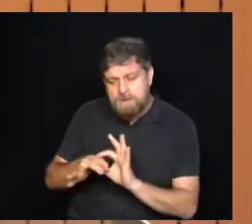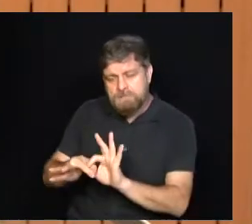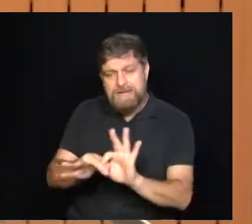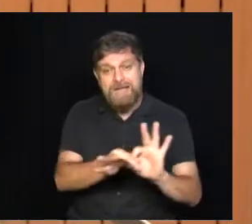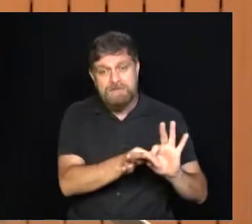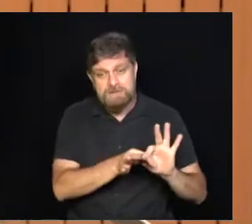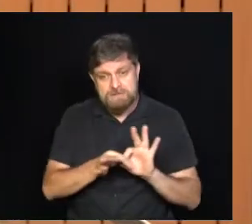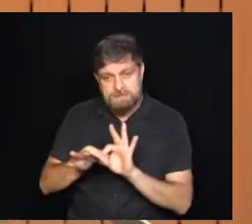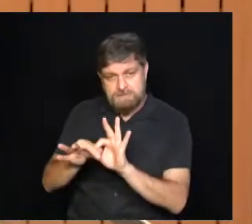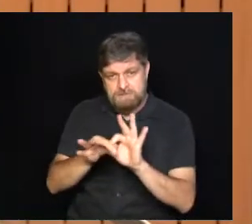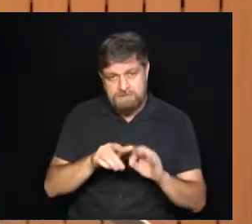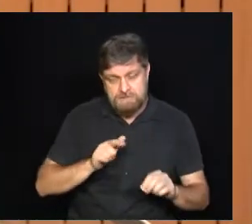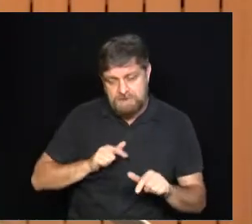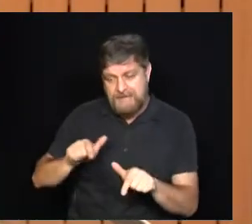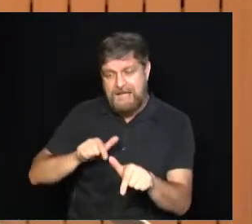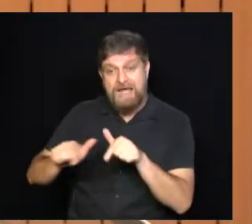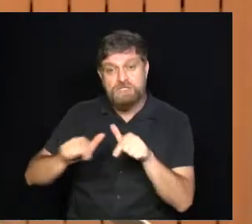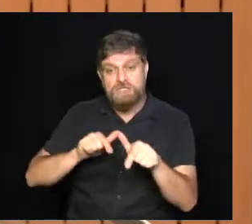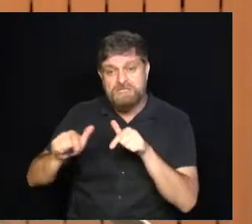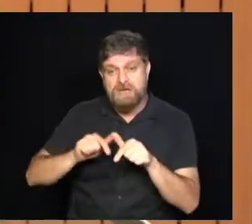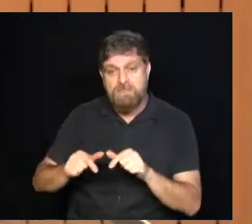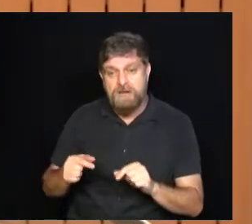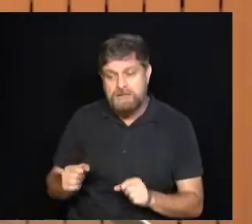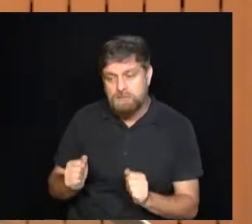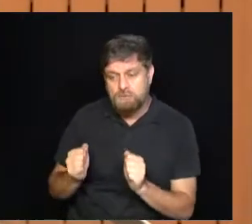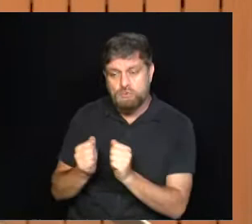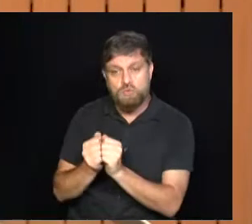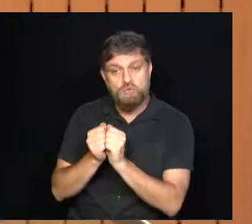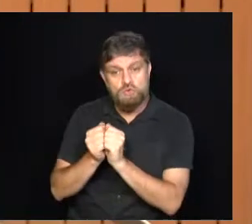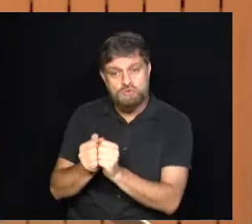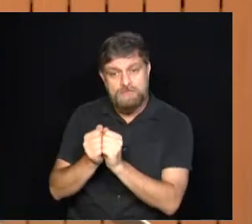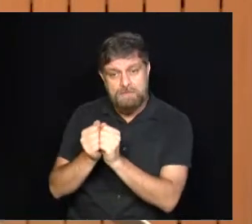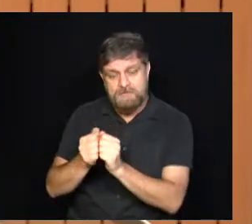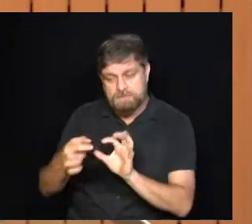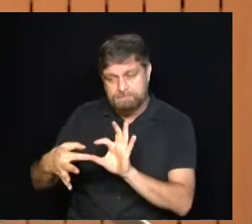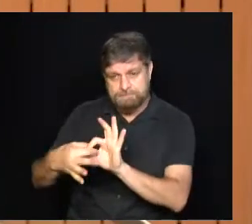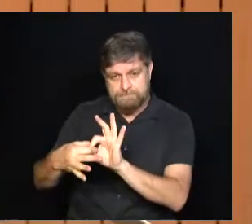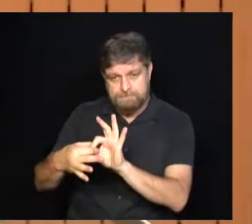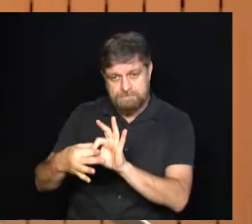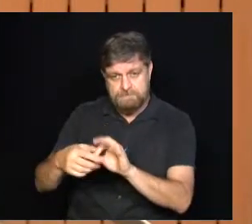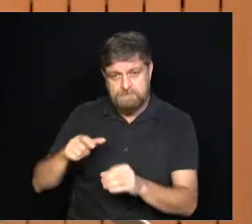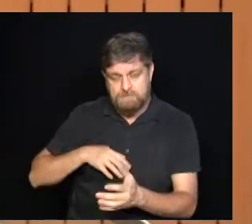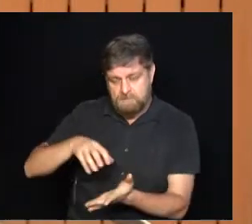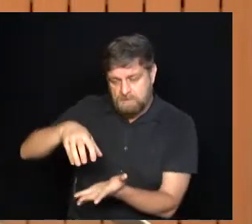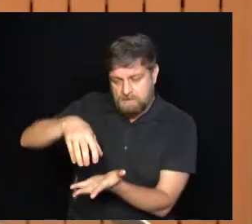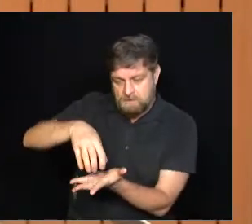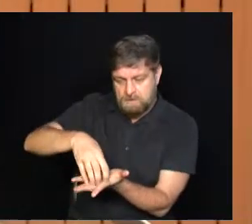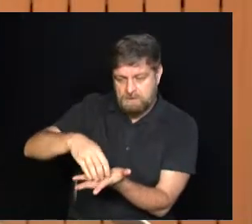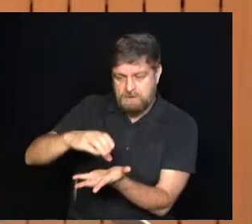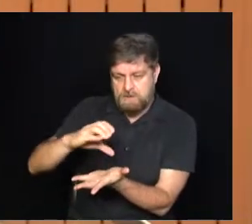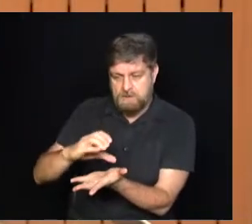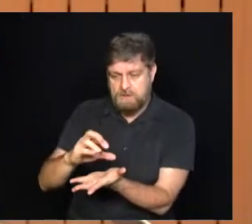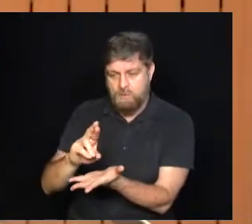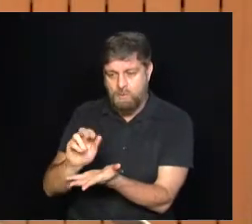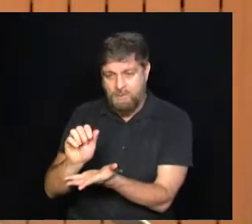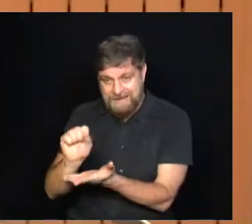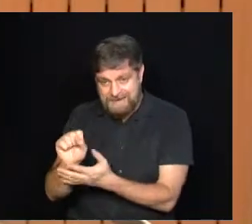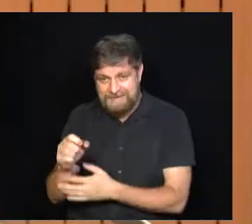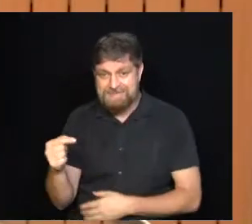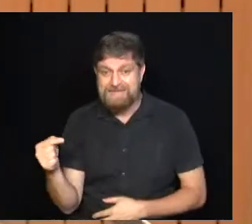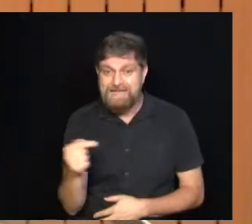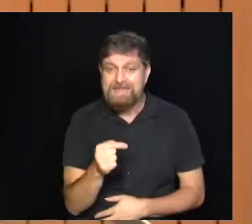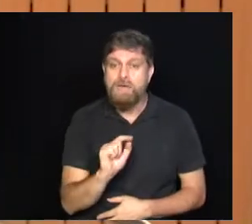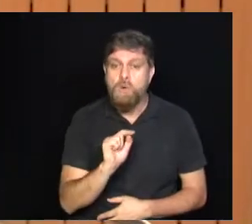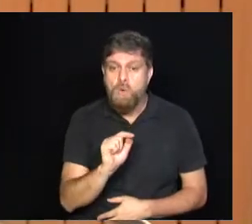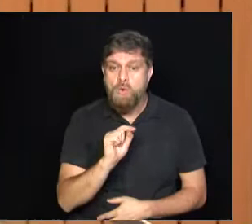realiza nos territórios conjuntamente. Para além desses serviços que são os CRAS, então, nós temos os CREAs,